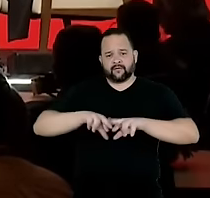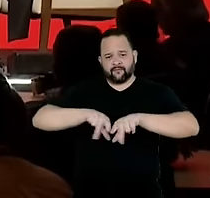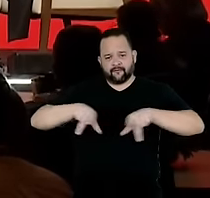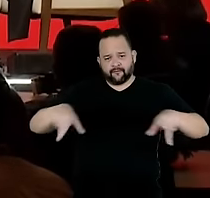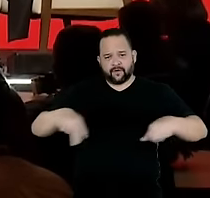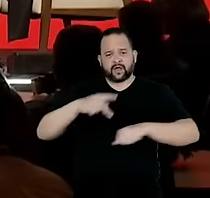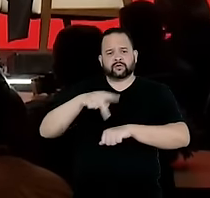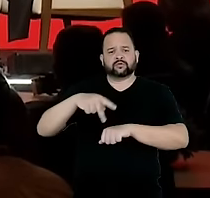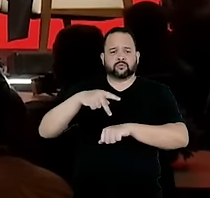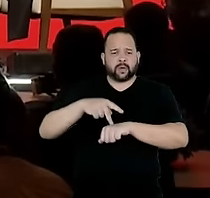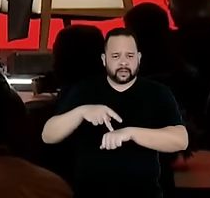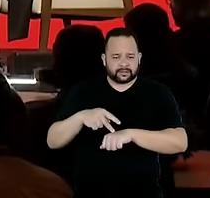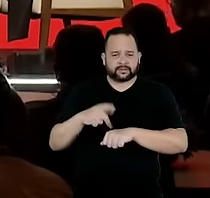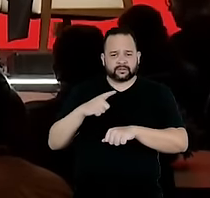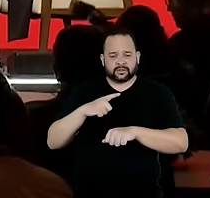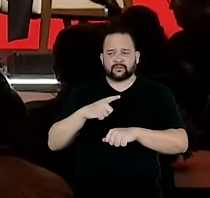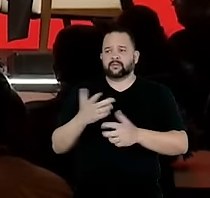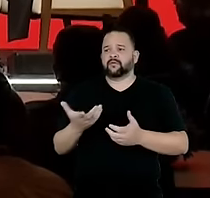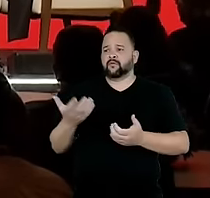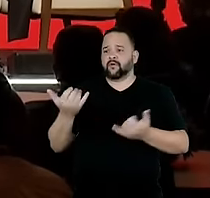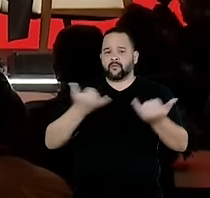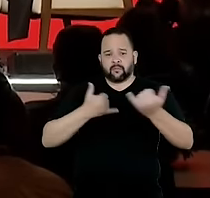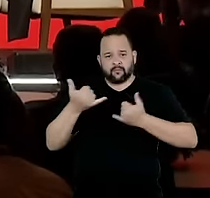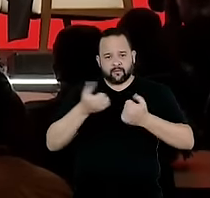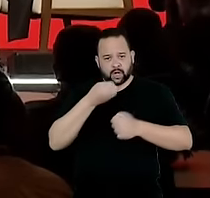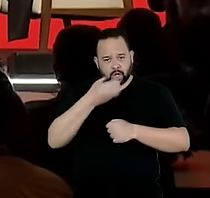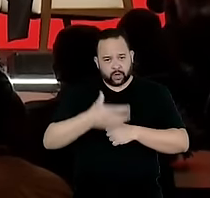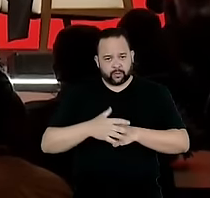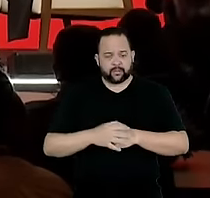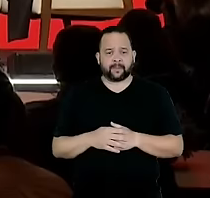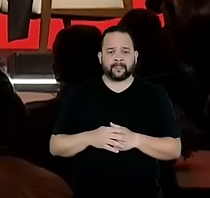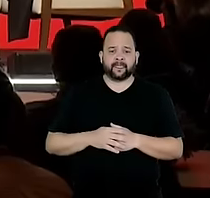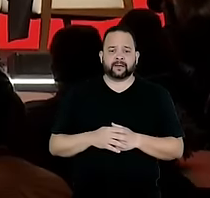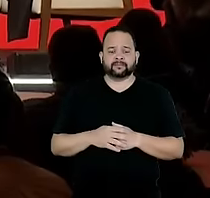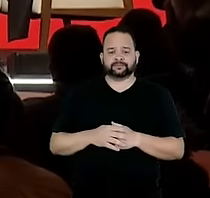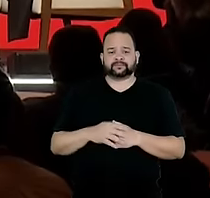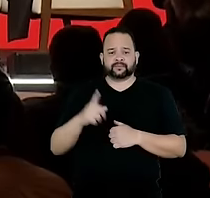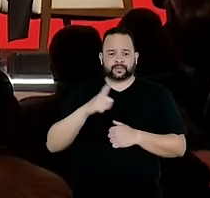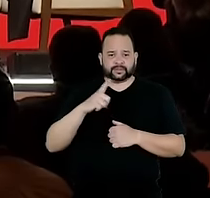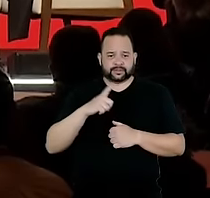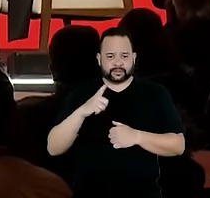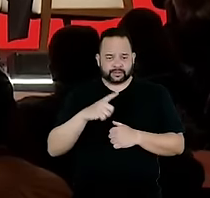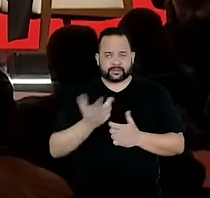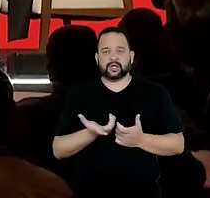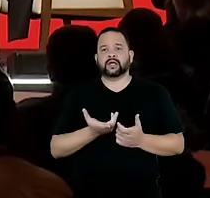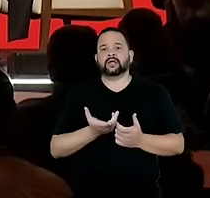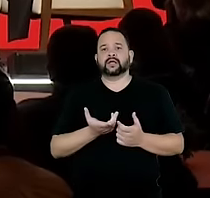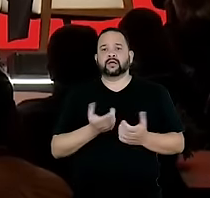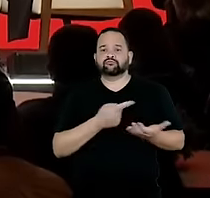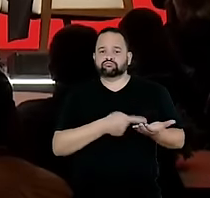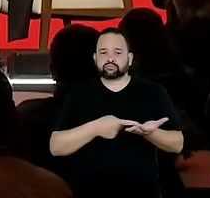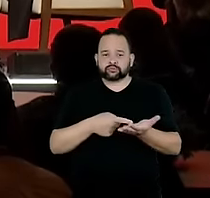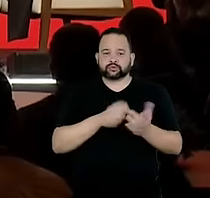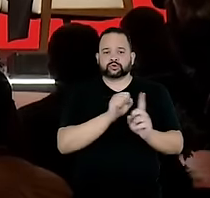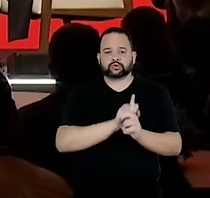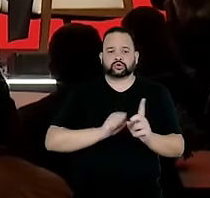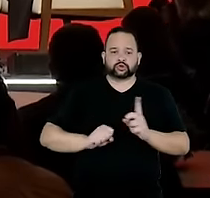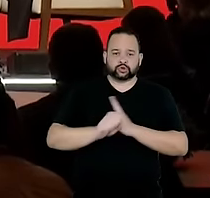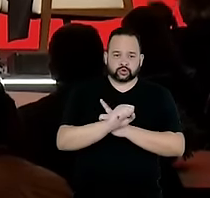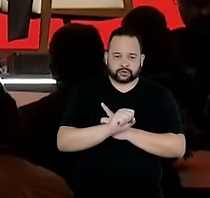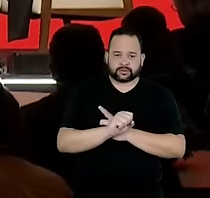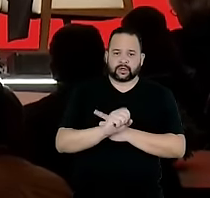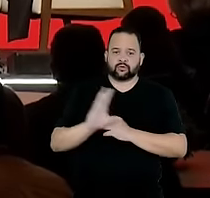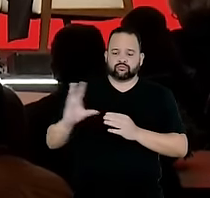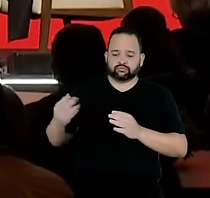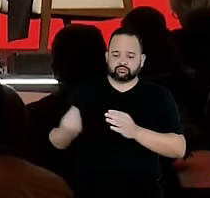disso porque a nossa taxonomia ela insere a a vertical social também dentro da pauta de sustentabilidade e a